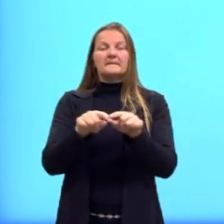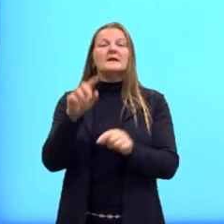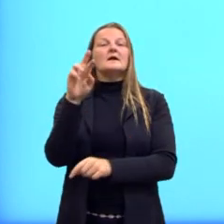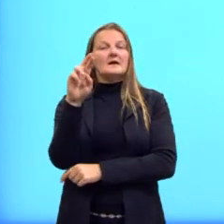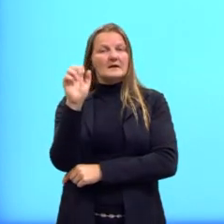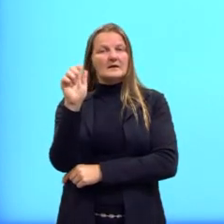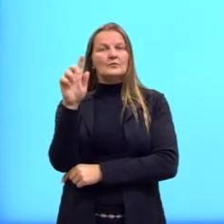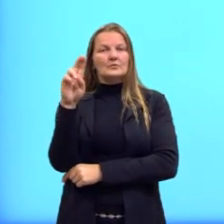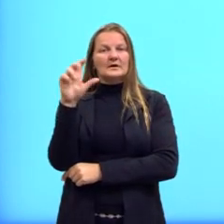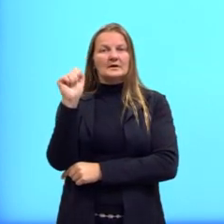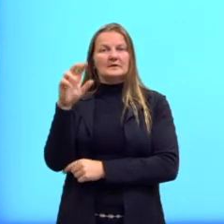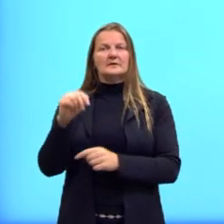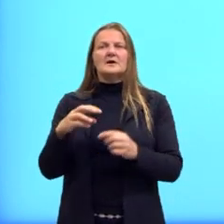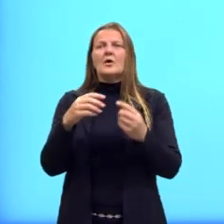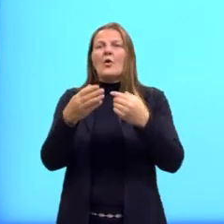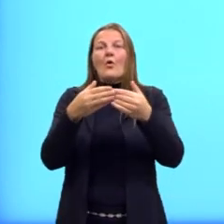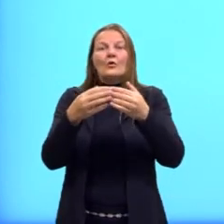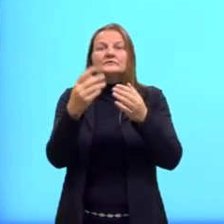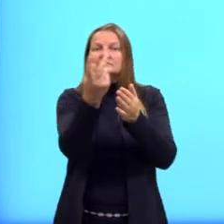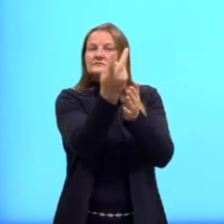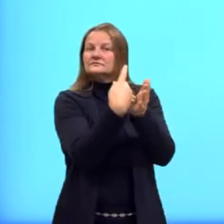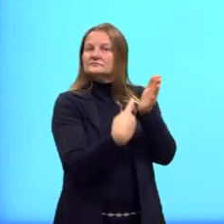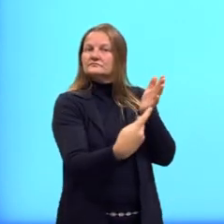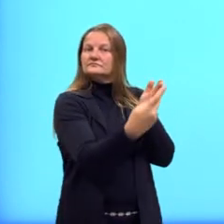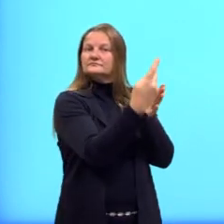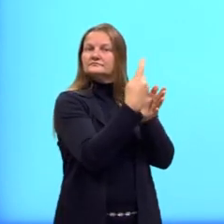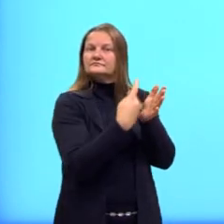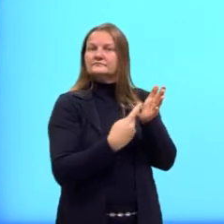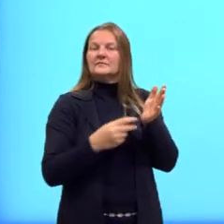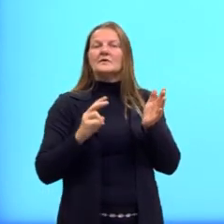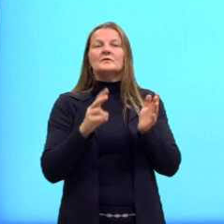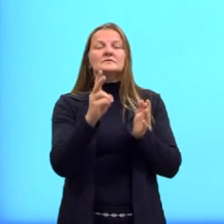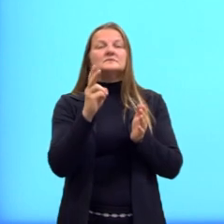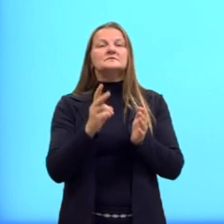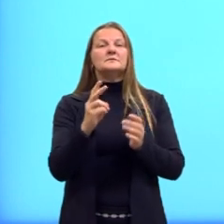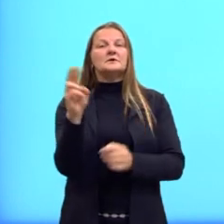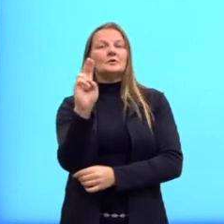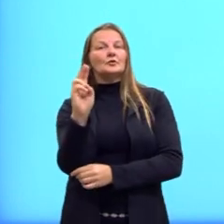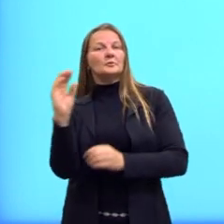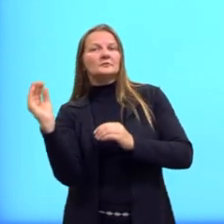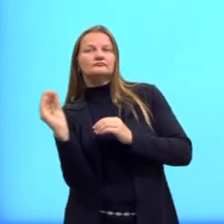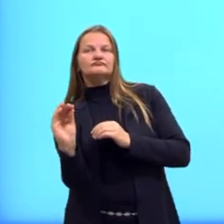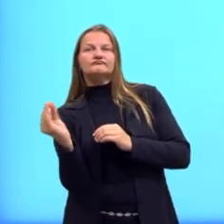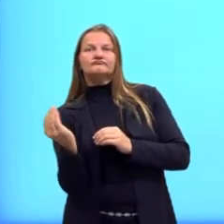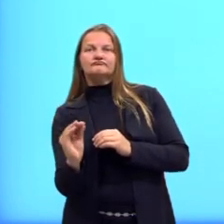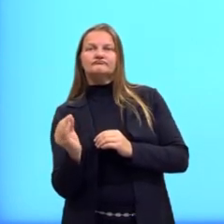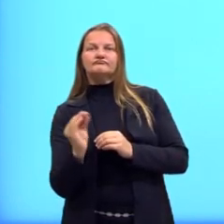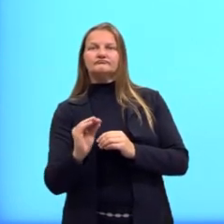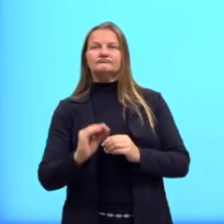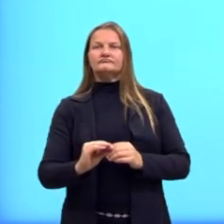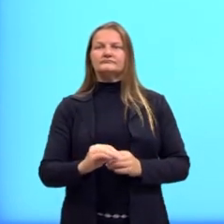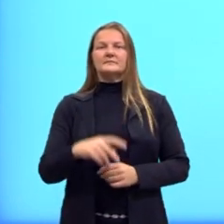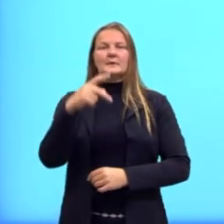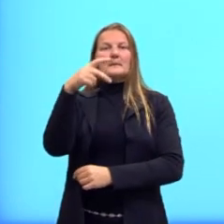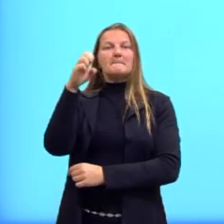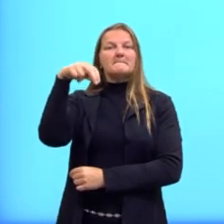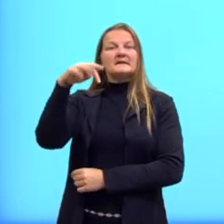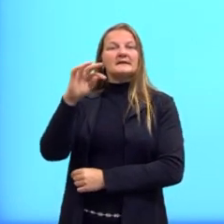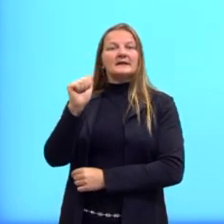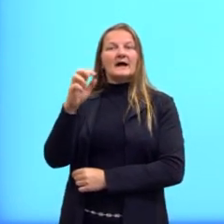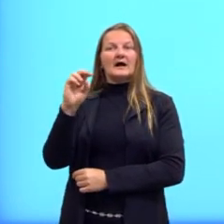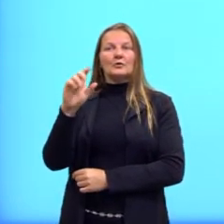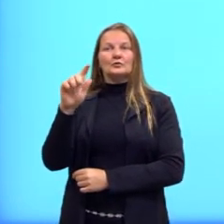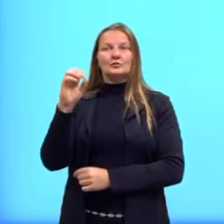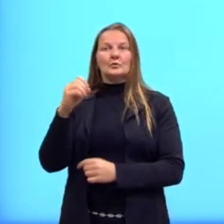que é o quadrado as demais figuras nós sempre adicionamos um nome por exemplo Pentágono